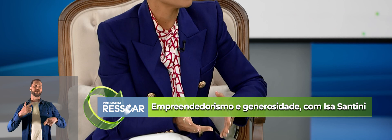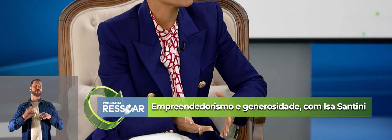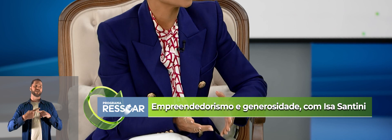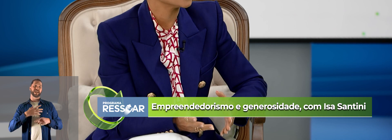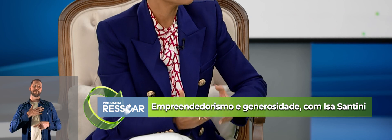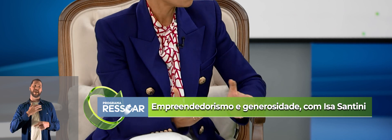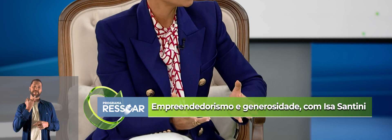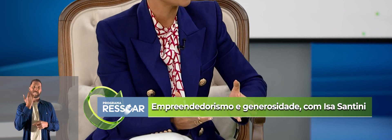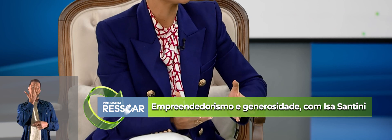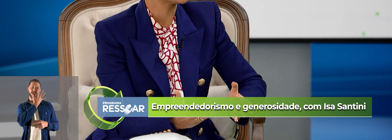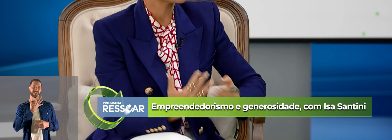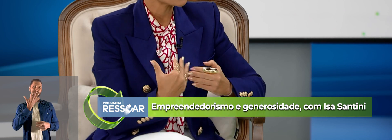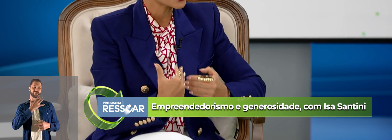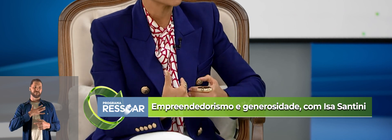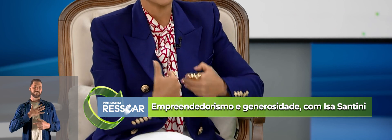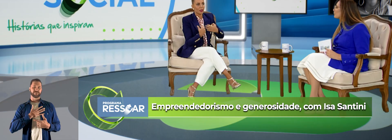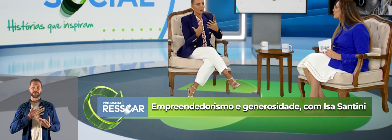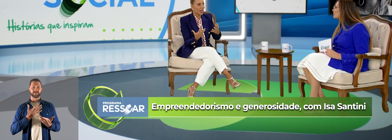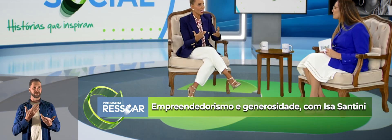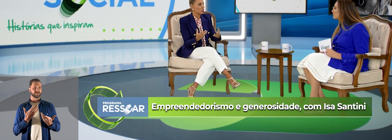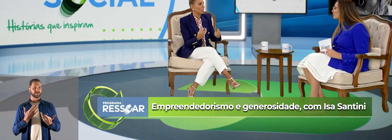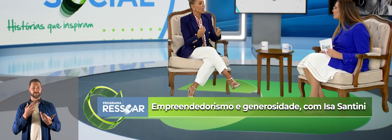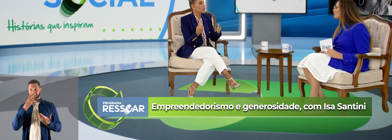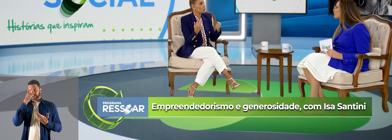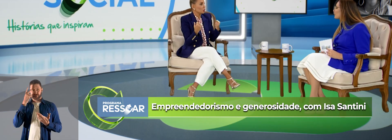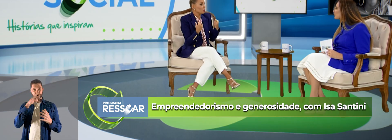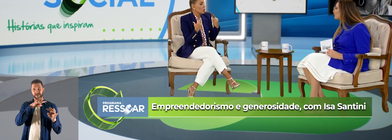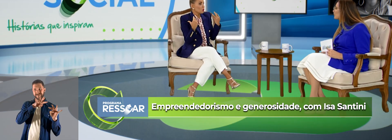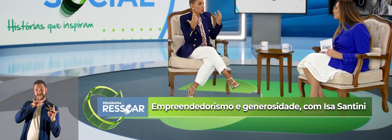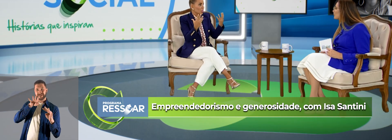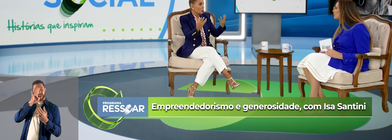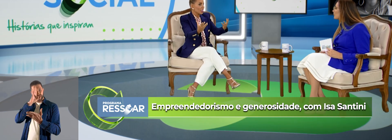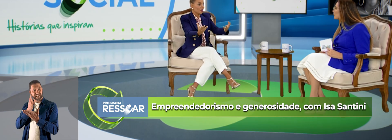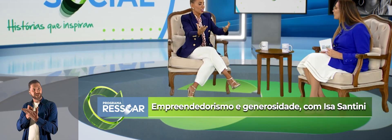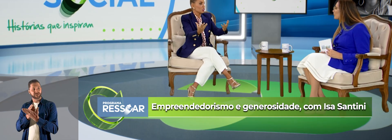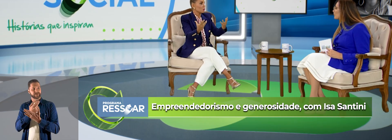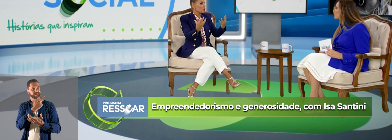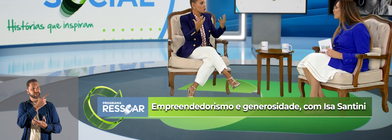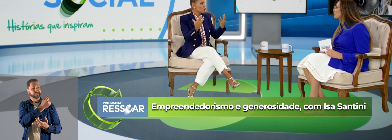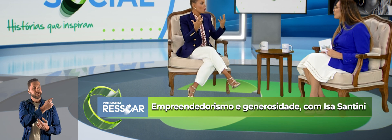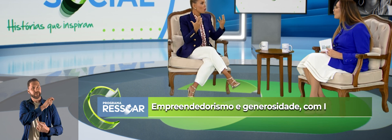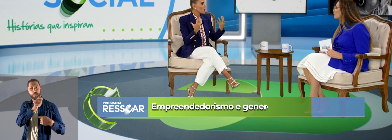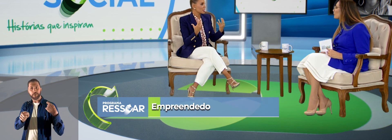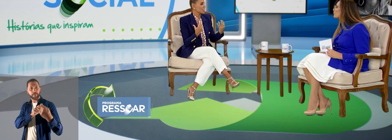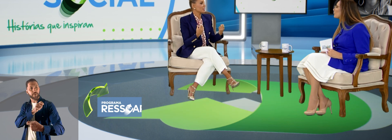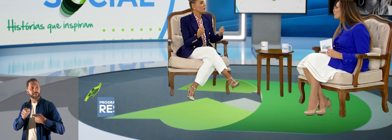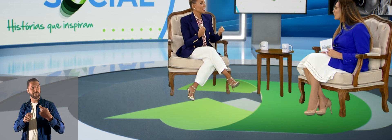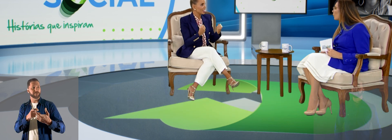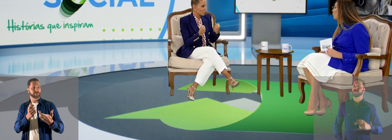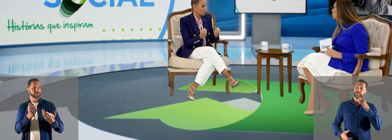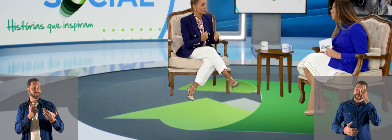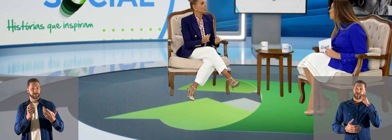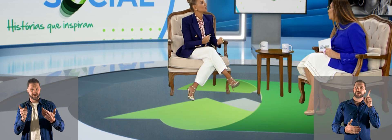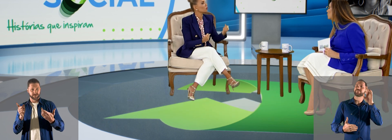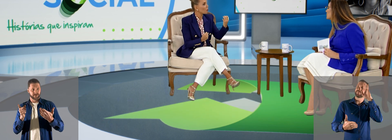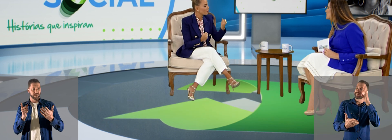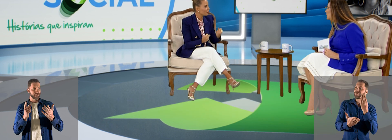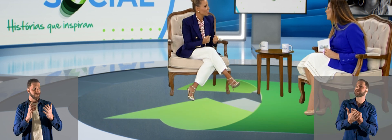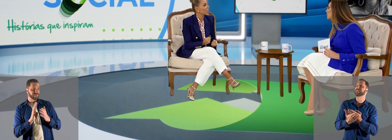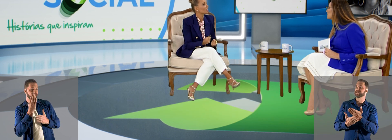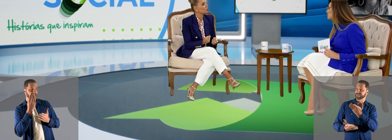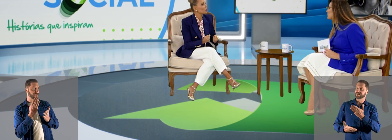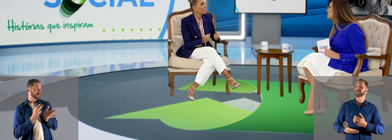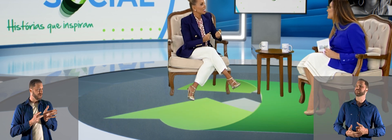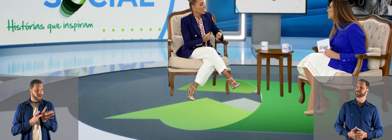extremamente idônea porque eu tô usando ali minha imagem eu tô um dinheiro que na verdade as pessoas estão acreditando